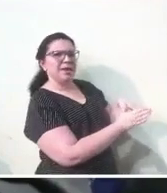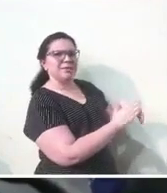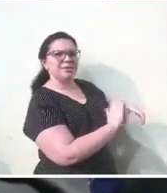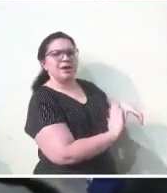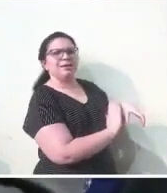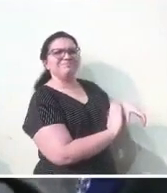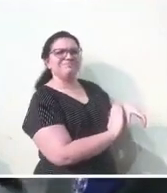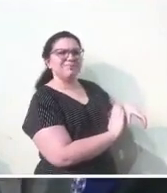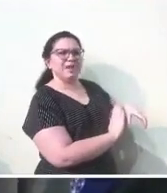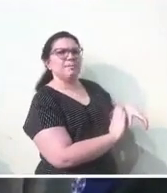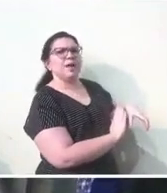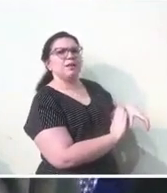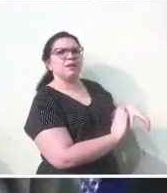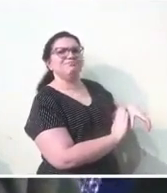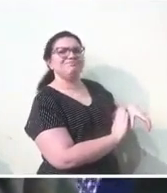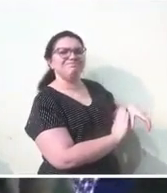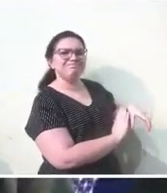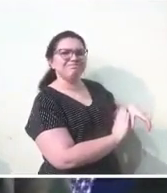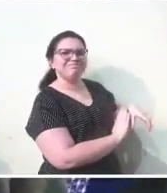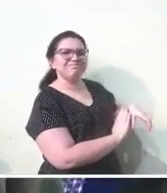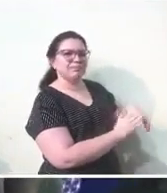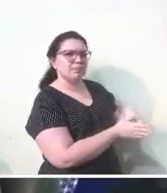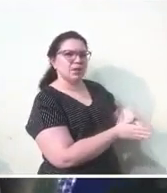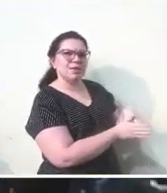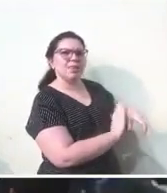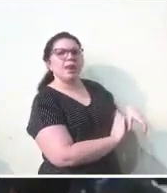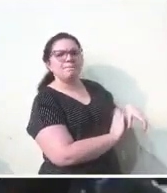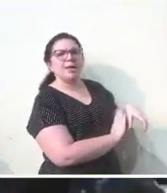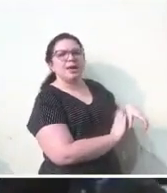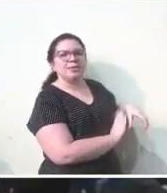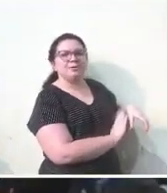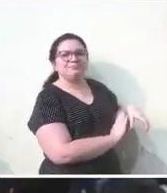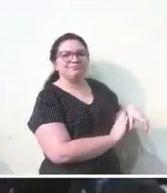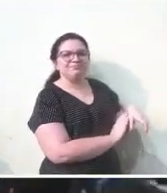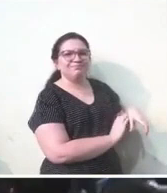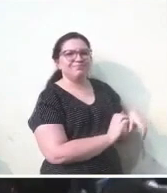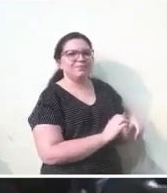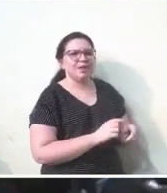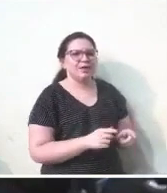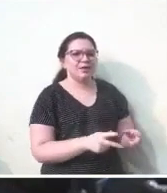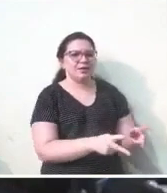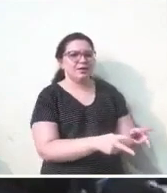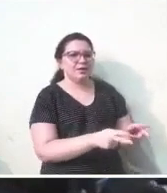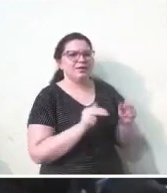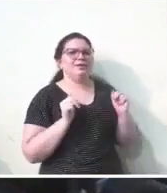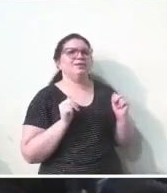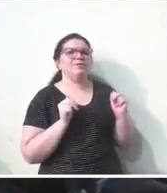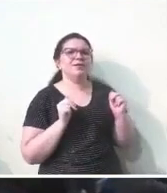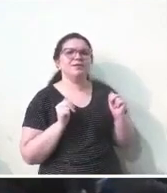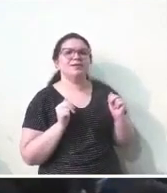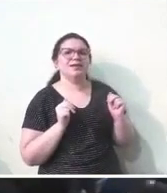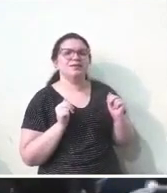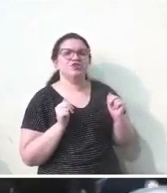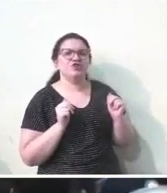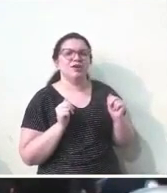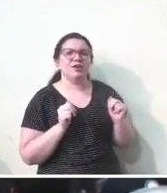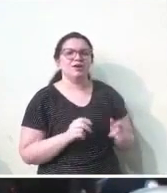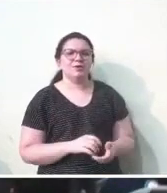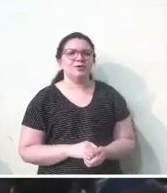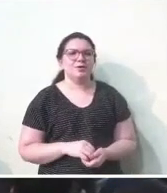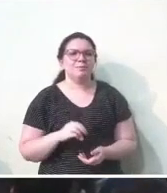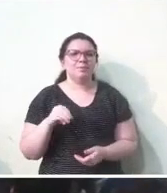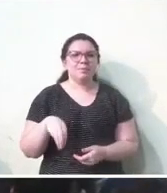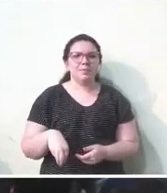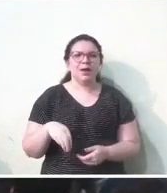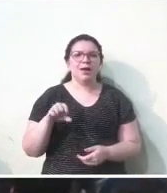vai desesperado com um vasilha de bálsamo para embalsamar o resto mortais, para demorar mais? Maria